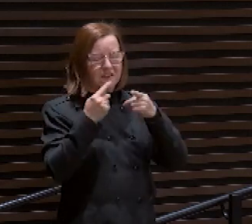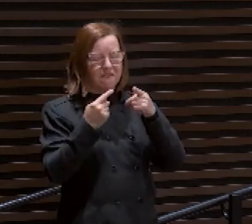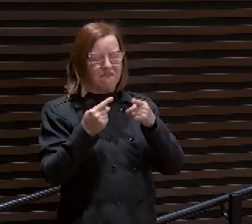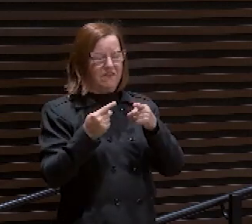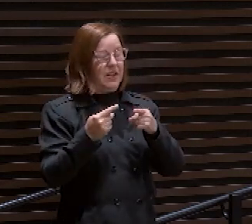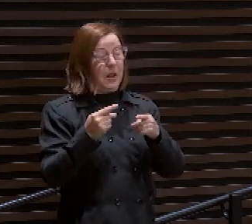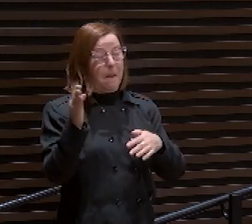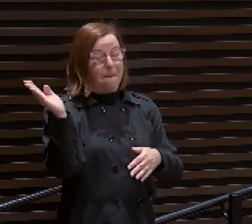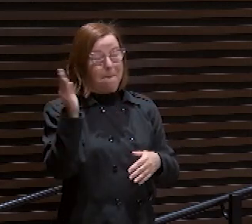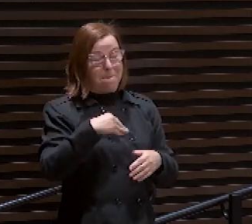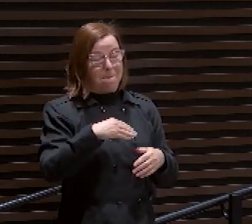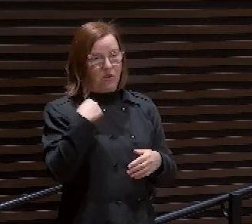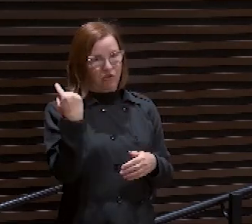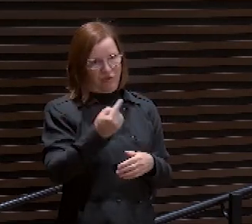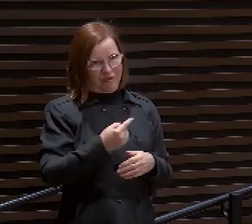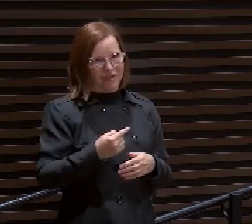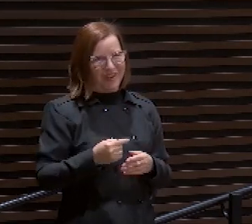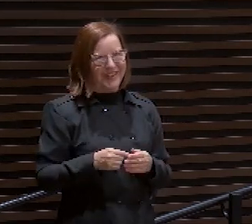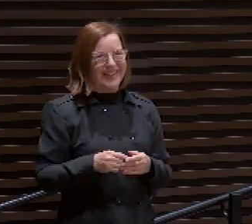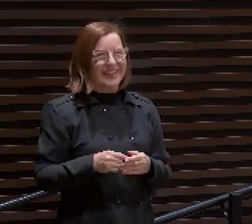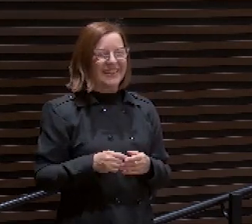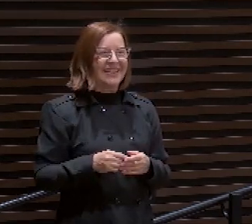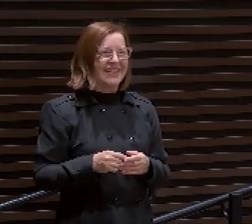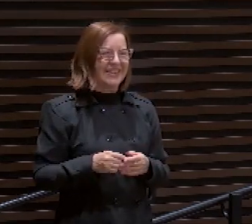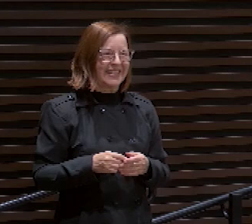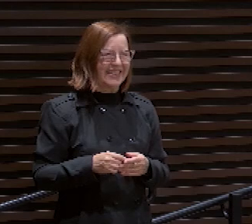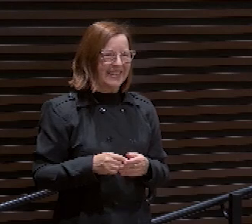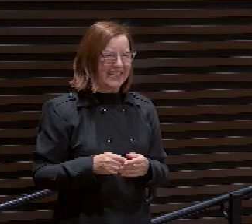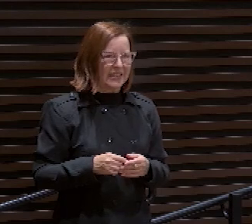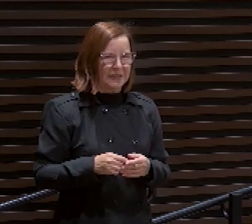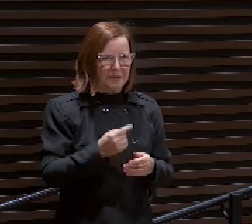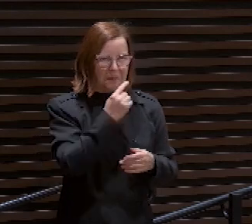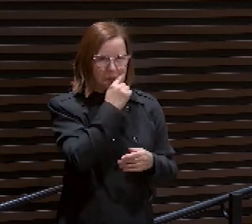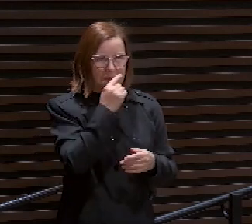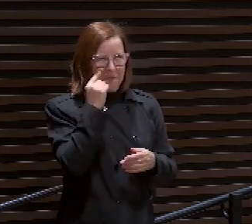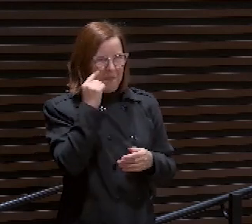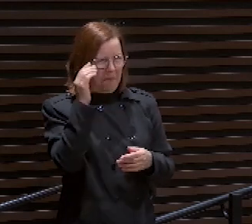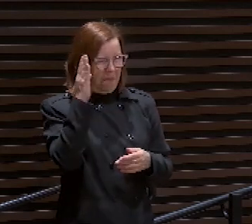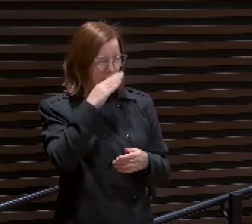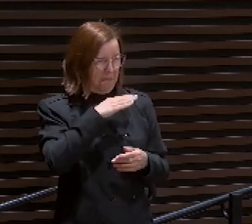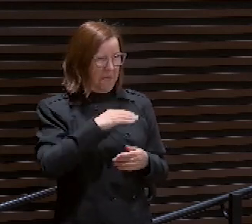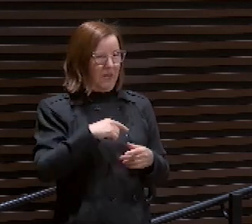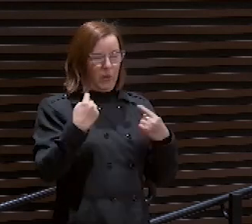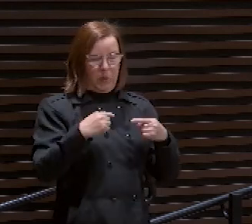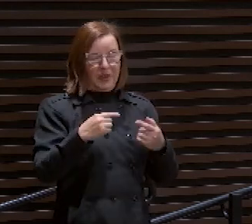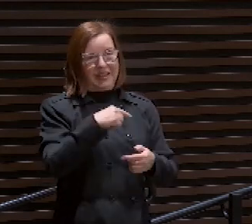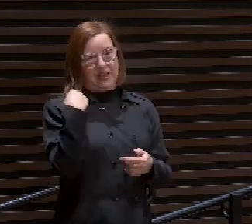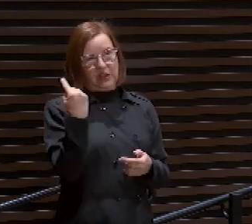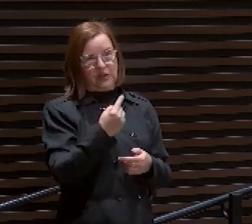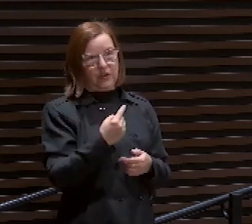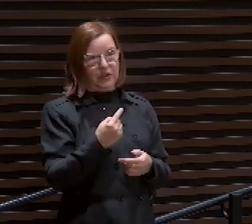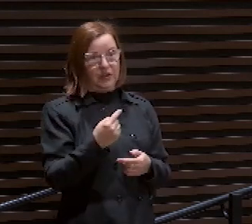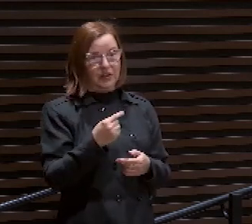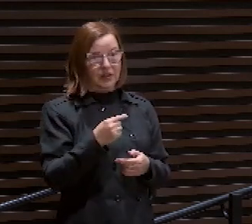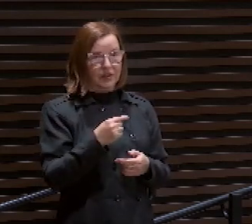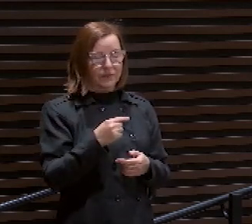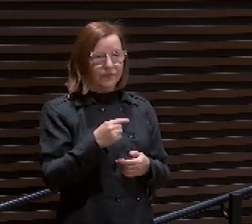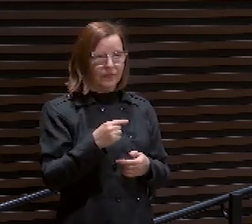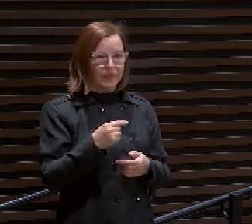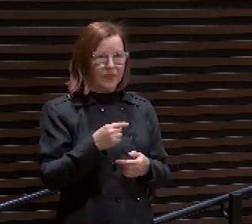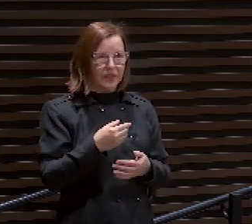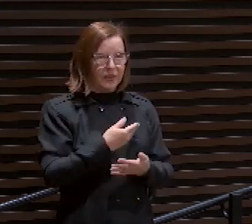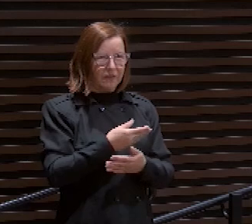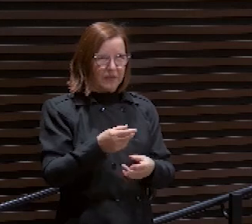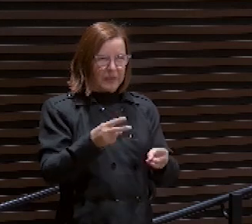o famoso olho gordo aí na gíria popular, né? O olho de gordura. Sabe? Você vê que a pessoa está